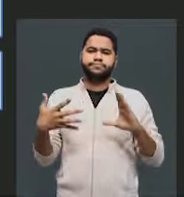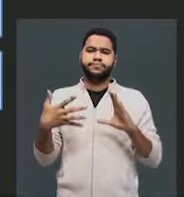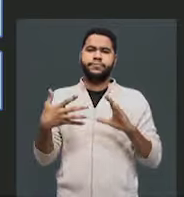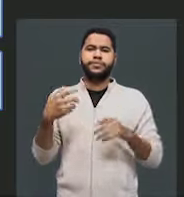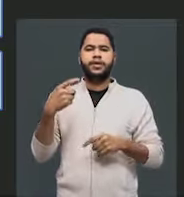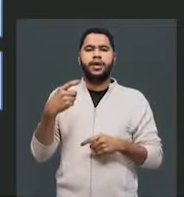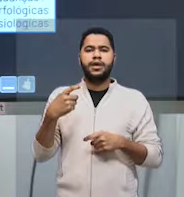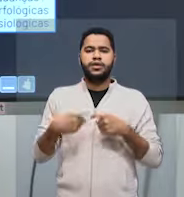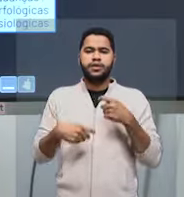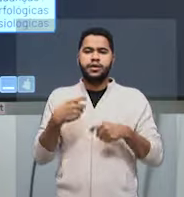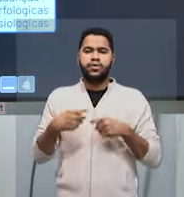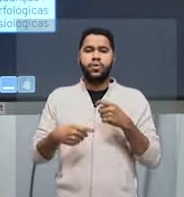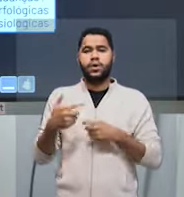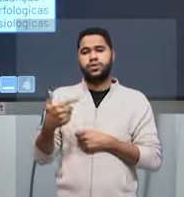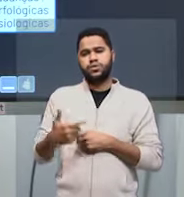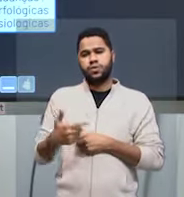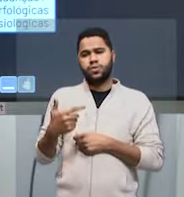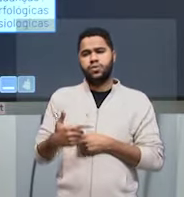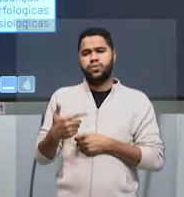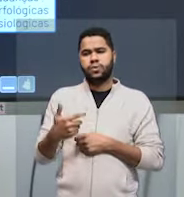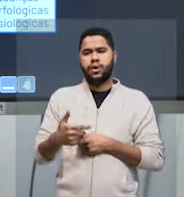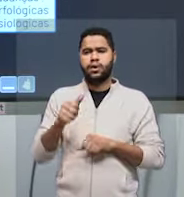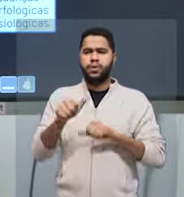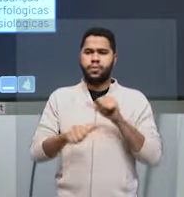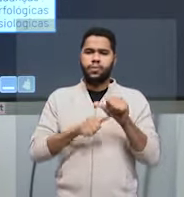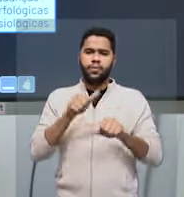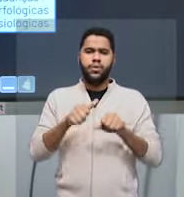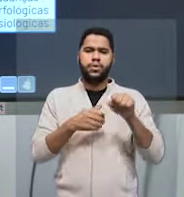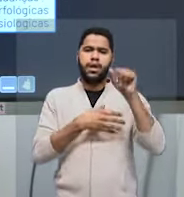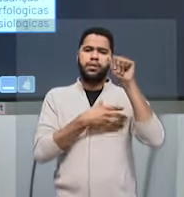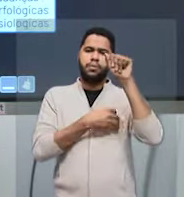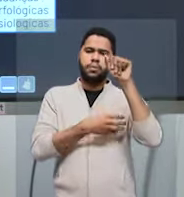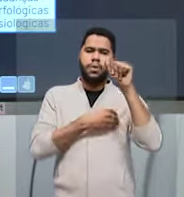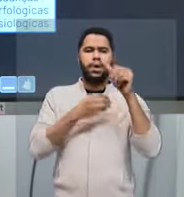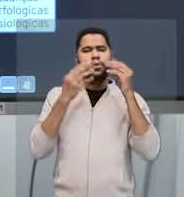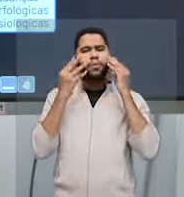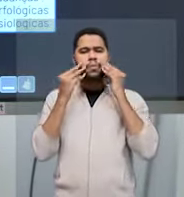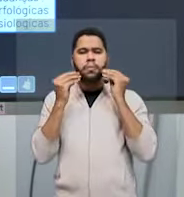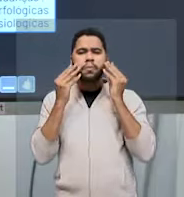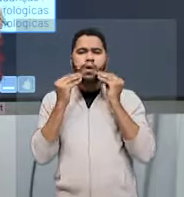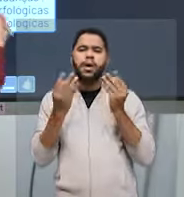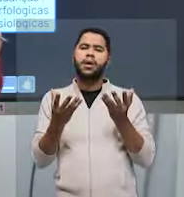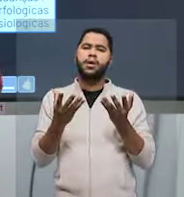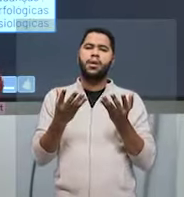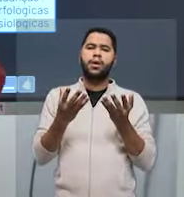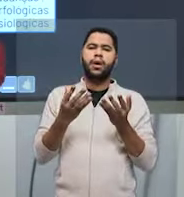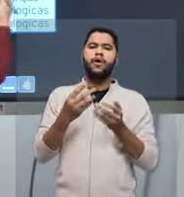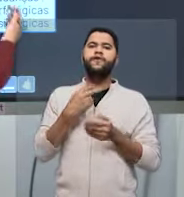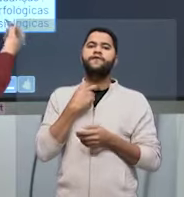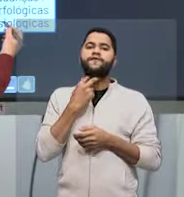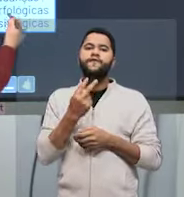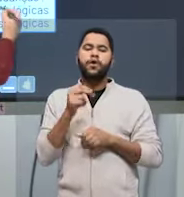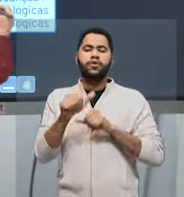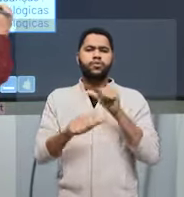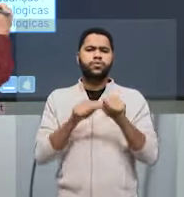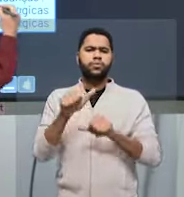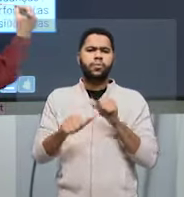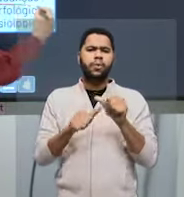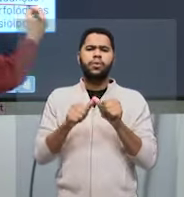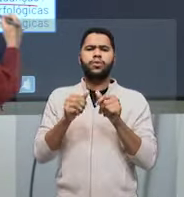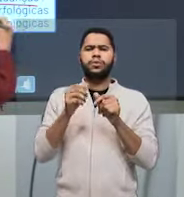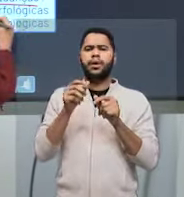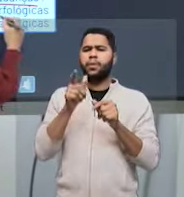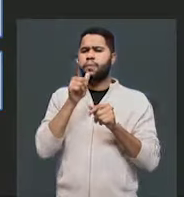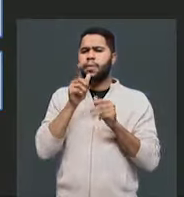sexuais secundárias, que eu falei, que é essas mudanças, pelo, engrossar a voz, aumentar o pênis, o testículo, etc. Que